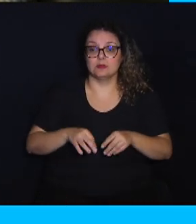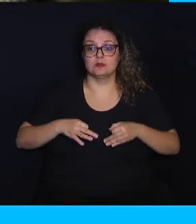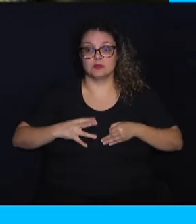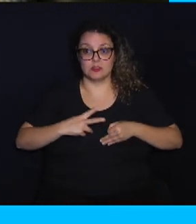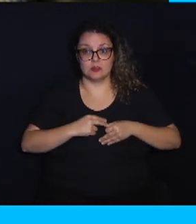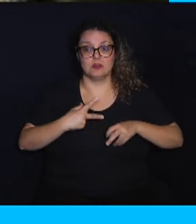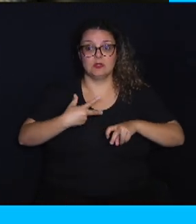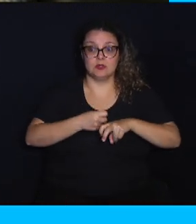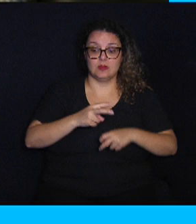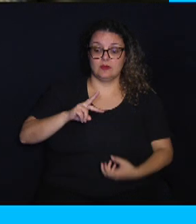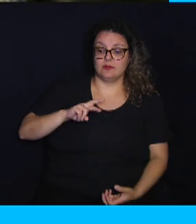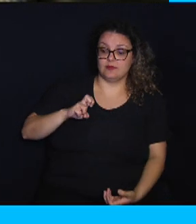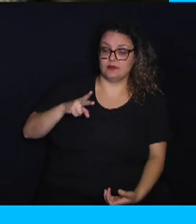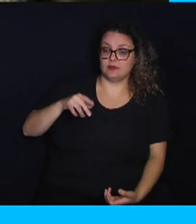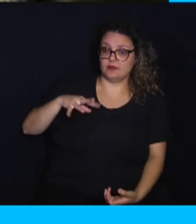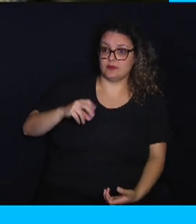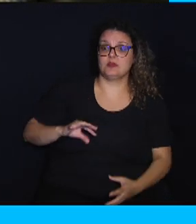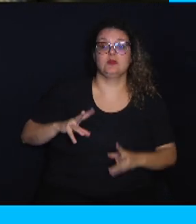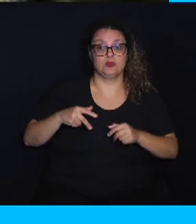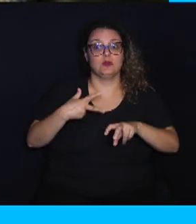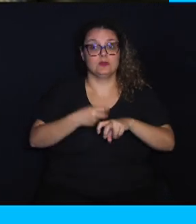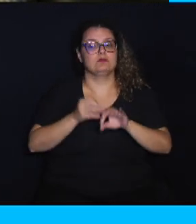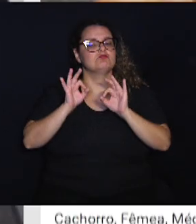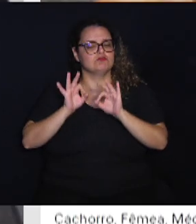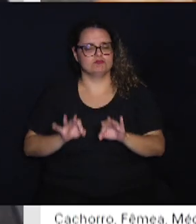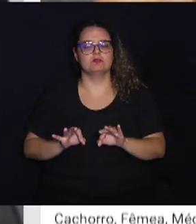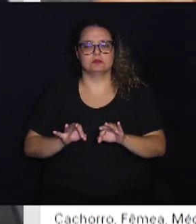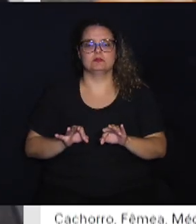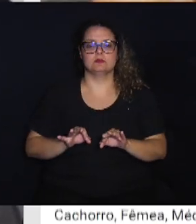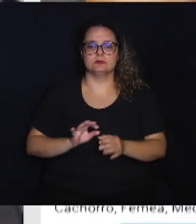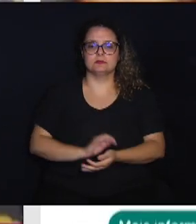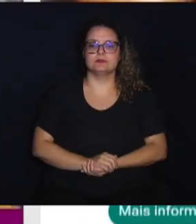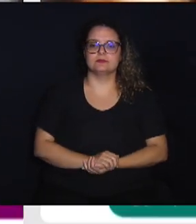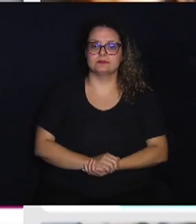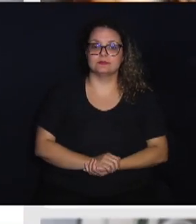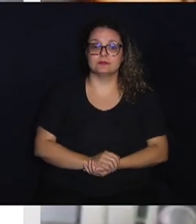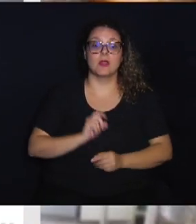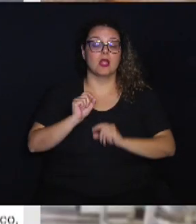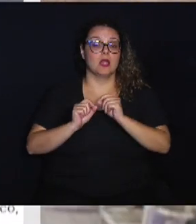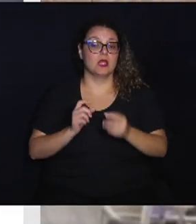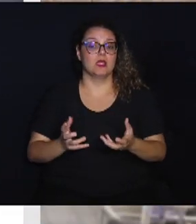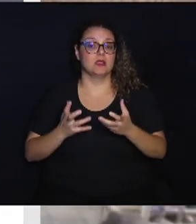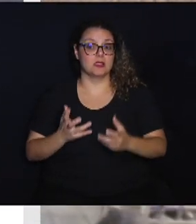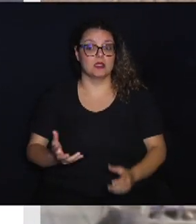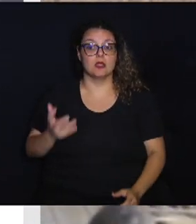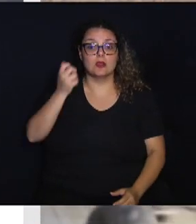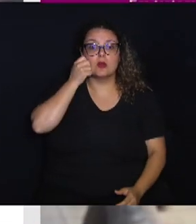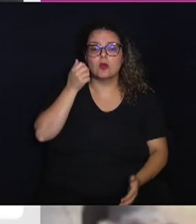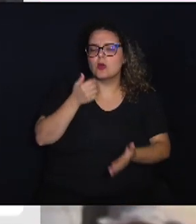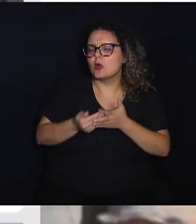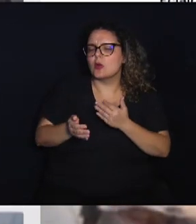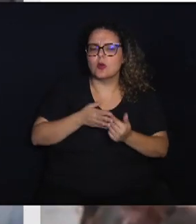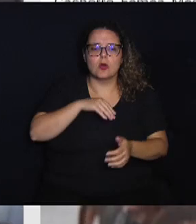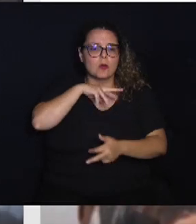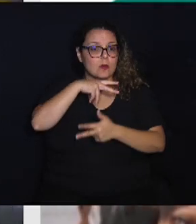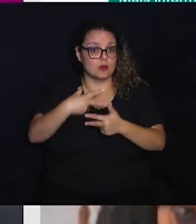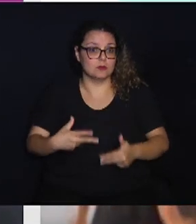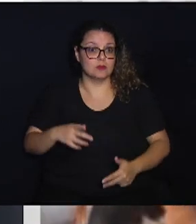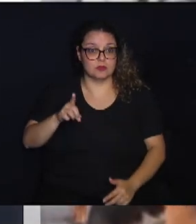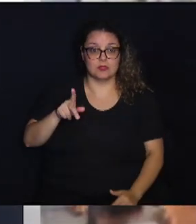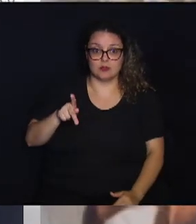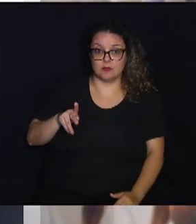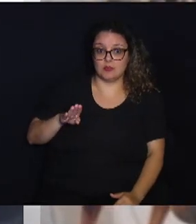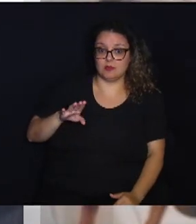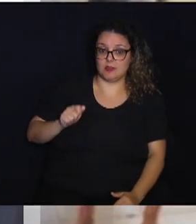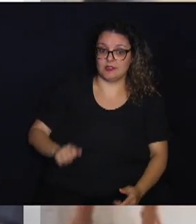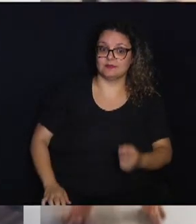e vacinas garantidas pelo departamento. Para quem quiser adotar qualquer animal do DPBEA, é